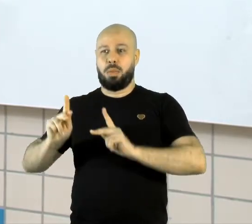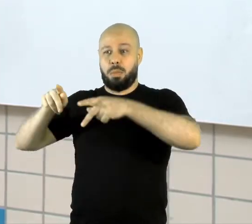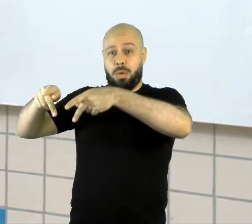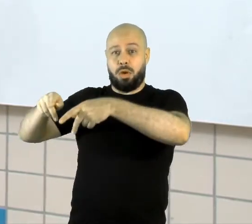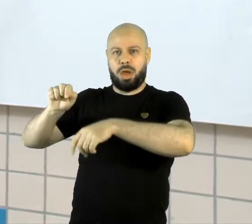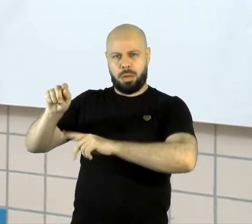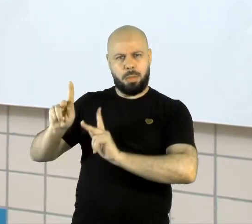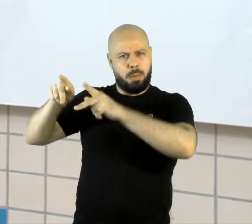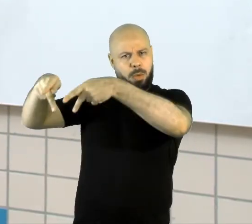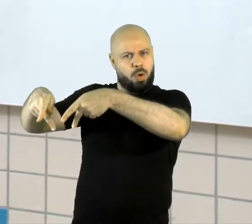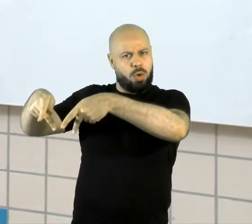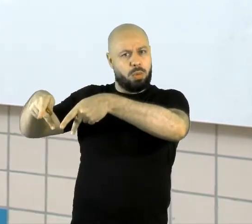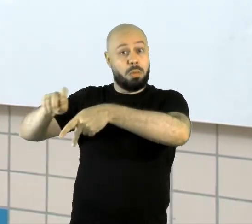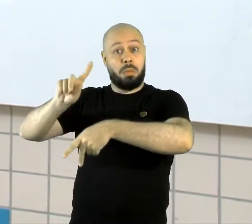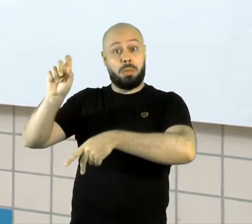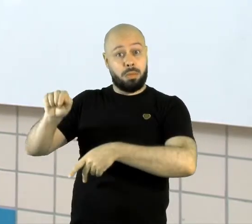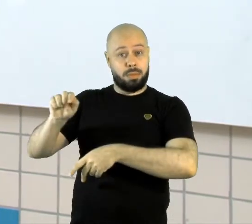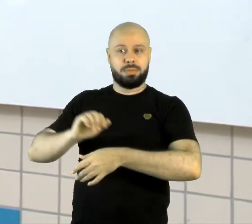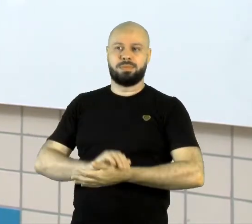Nacional?